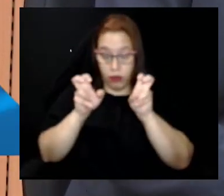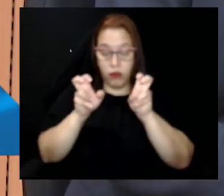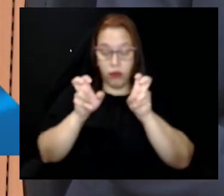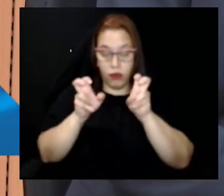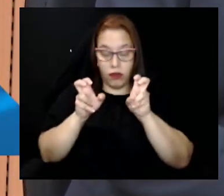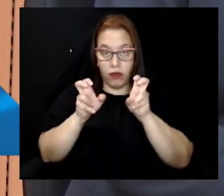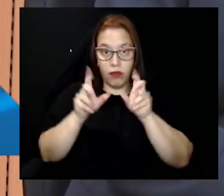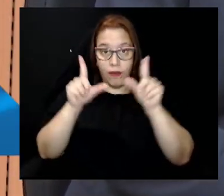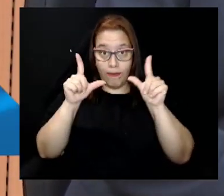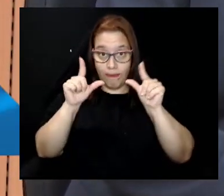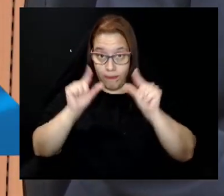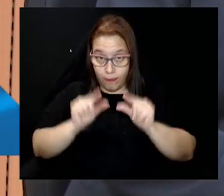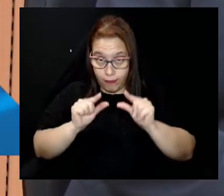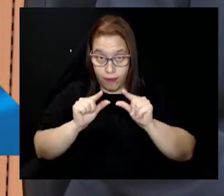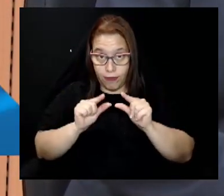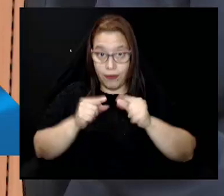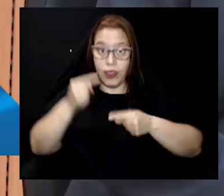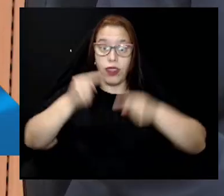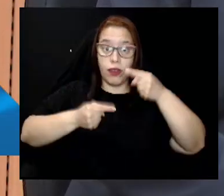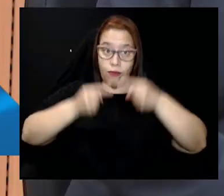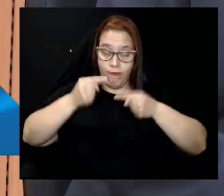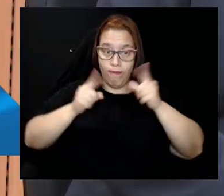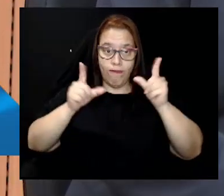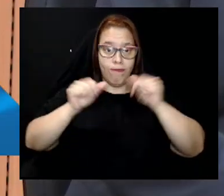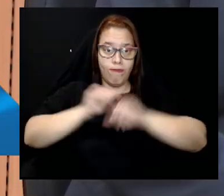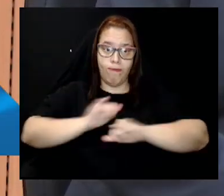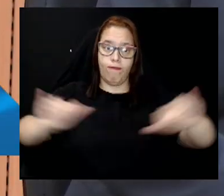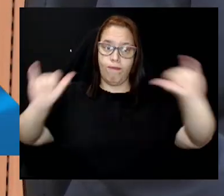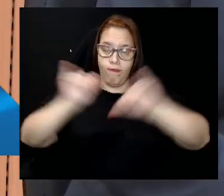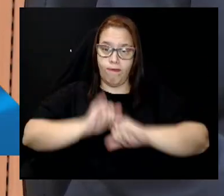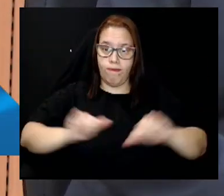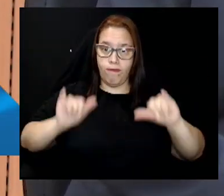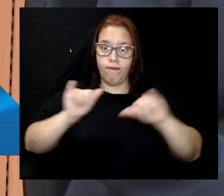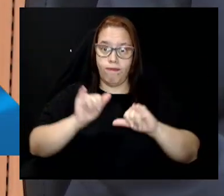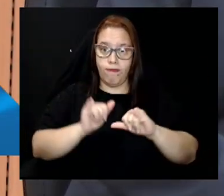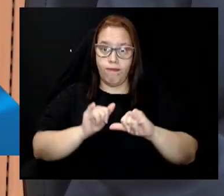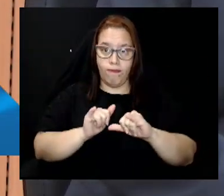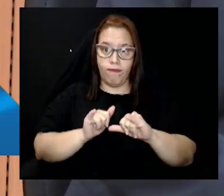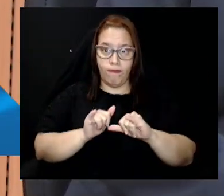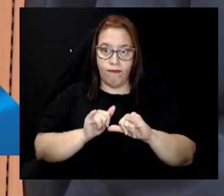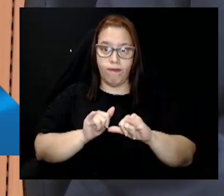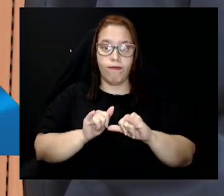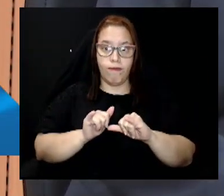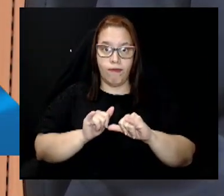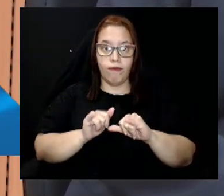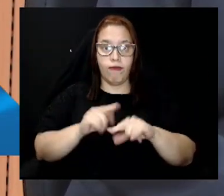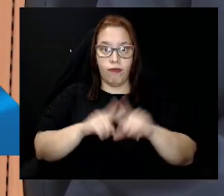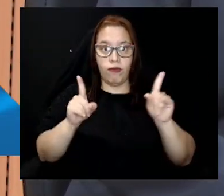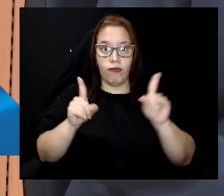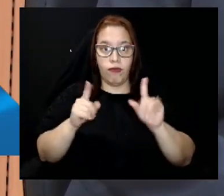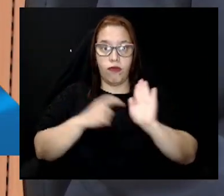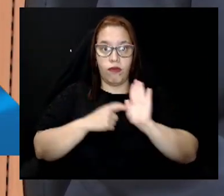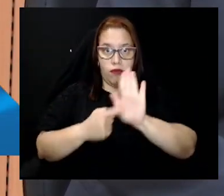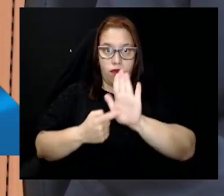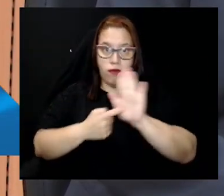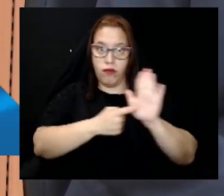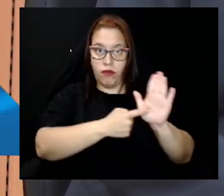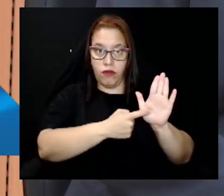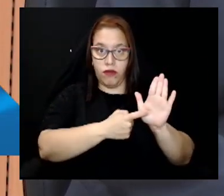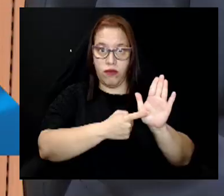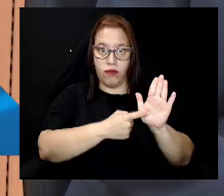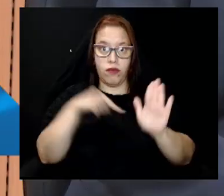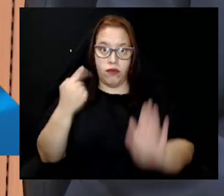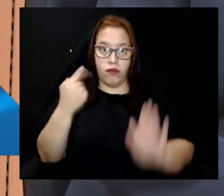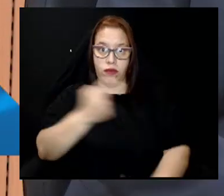menos debatido, menos divulgado, mas aí nós teremos a apresentação dos nossos